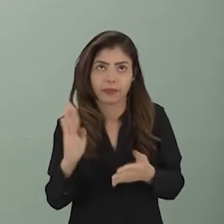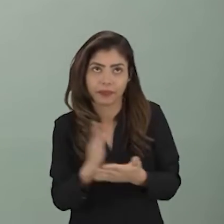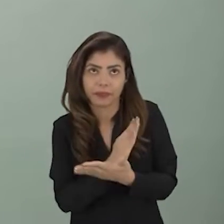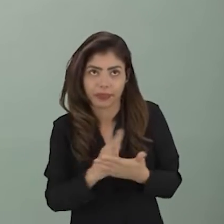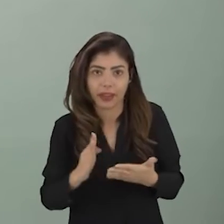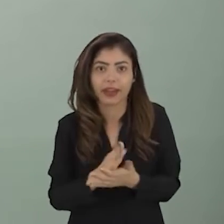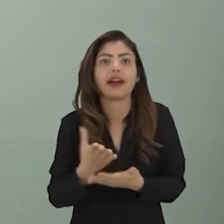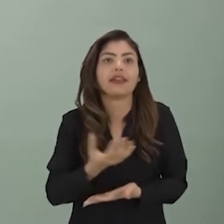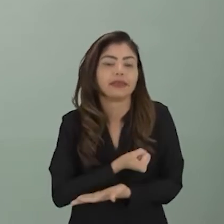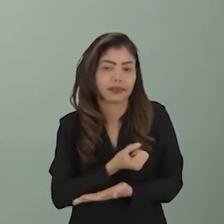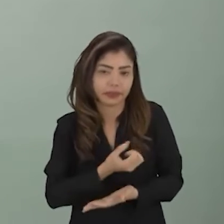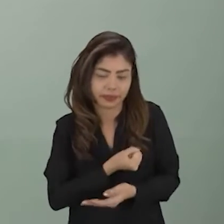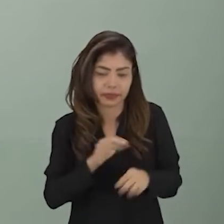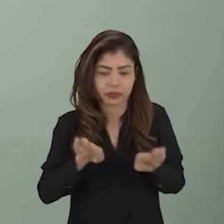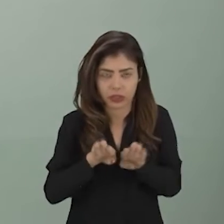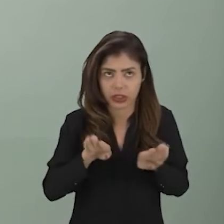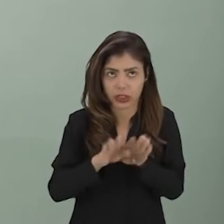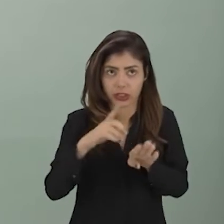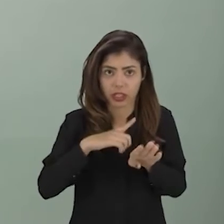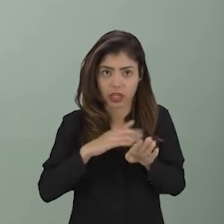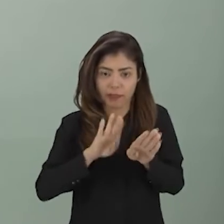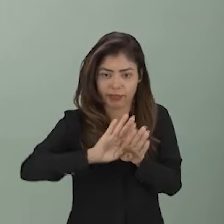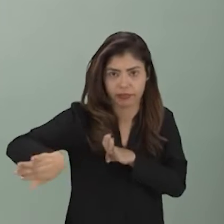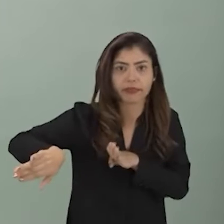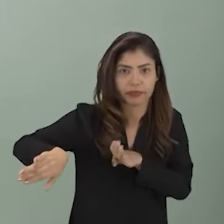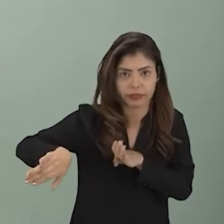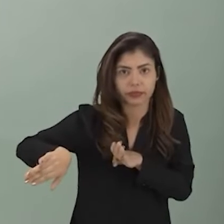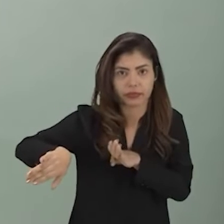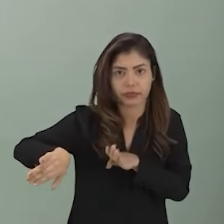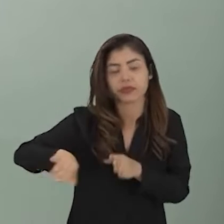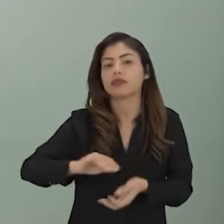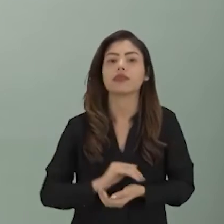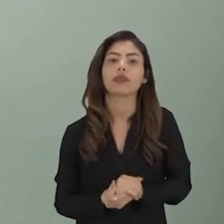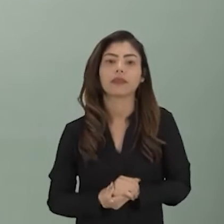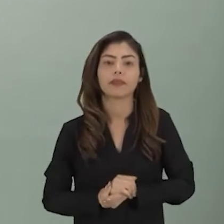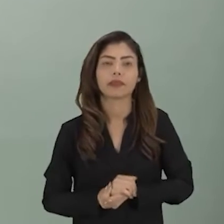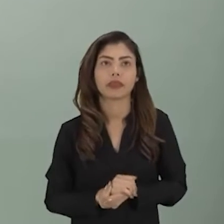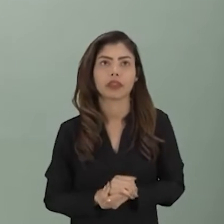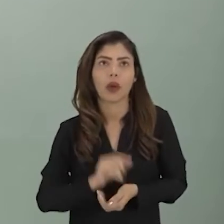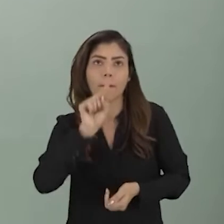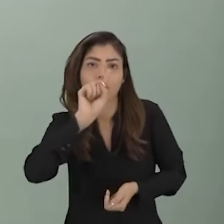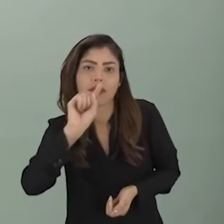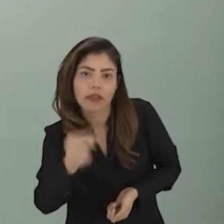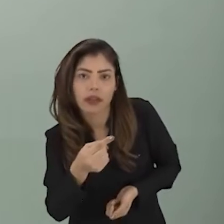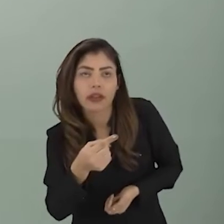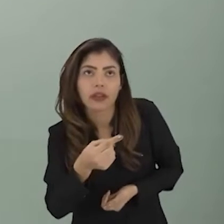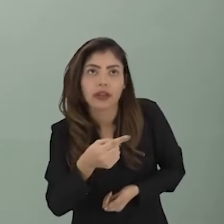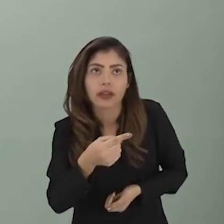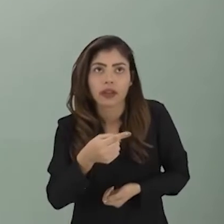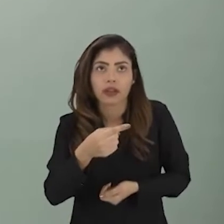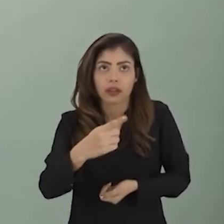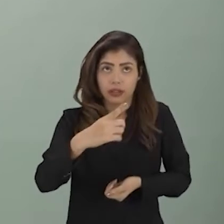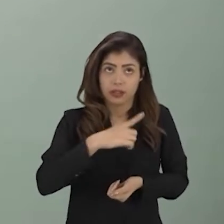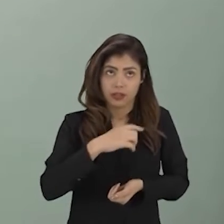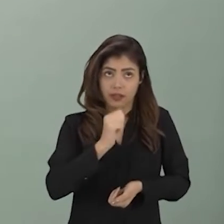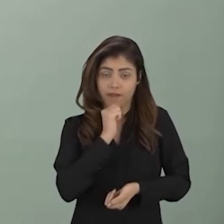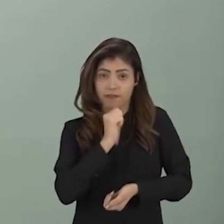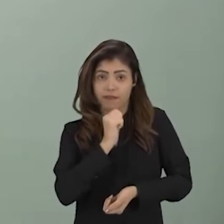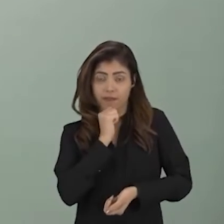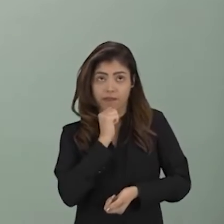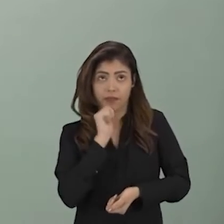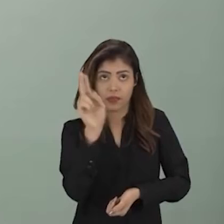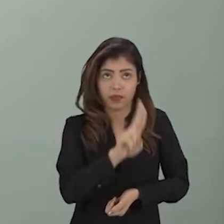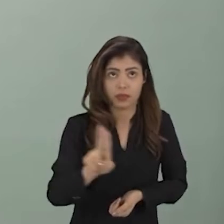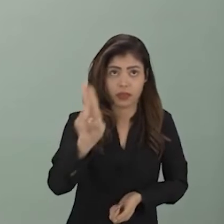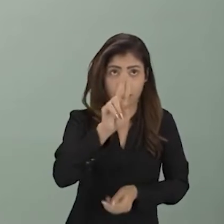autores literários também já abolirem de seus livros, de seus escritos, o ponto e vírgula, mas nós também ainda